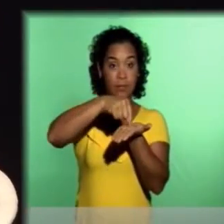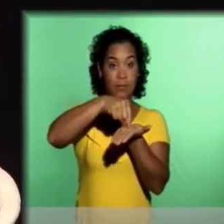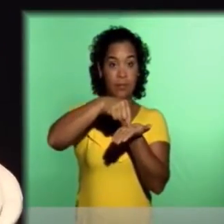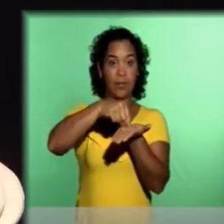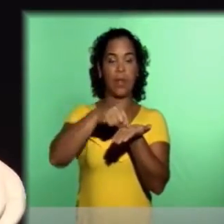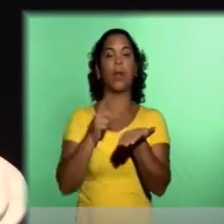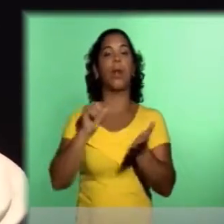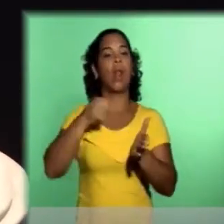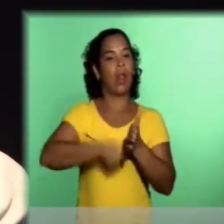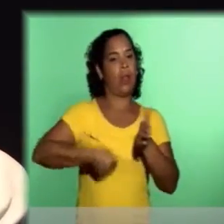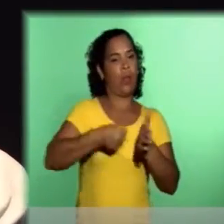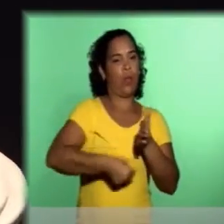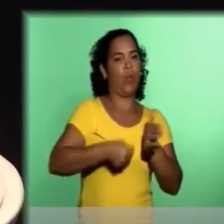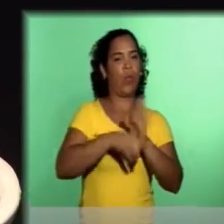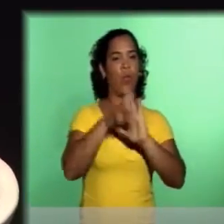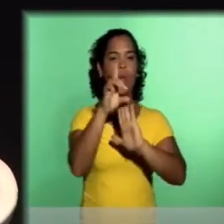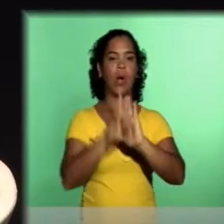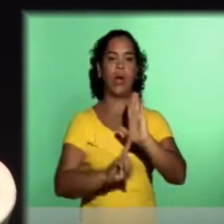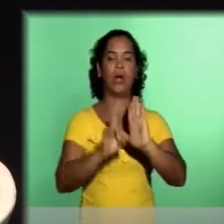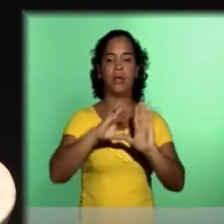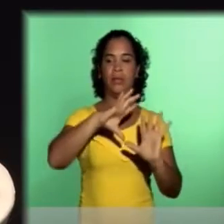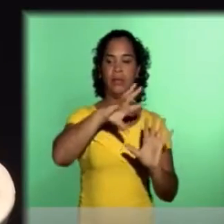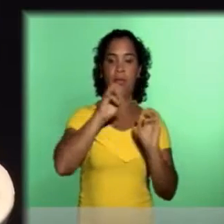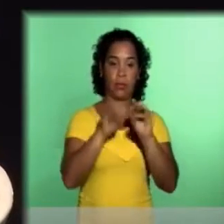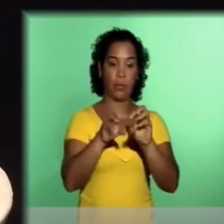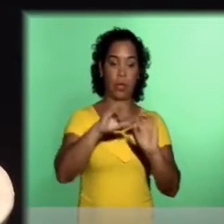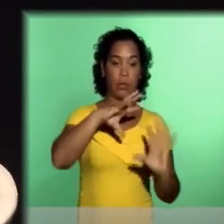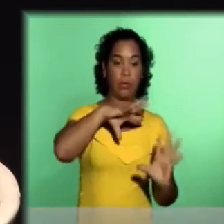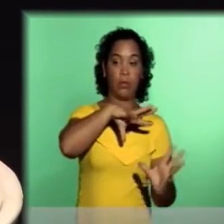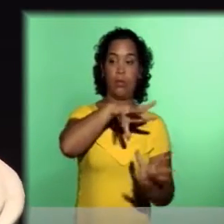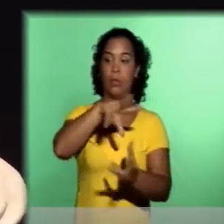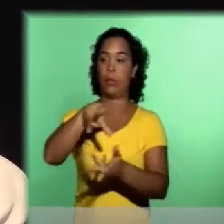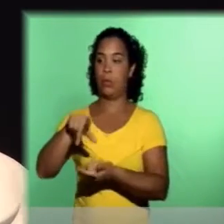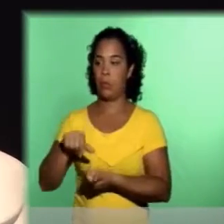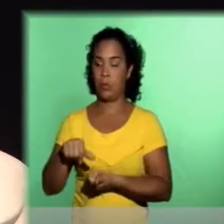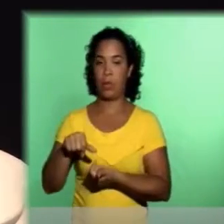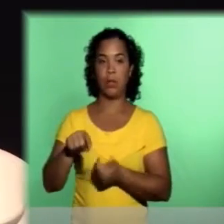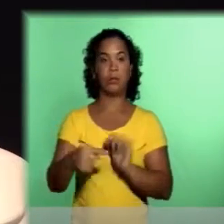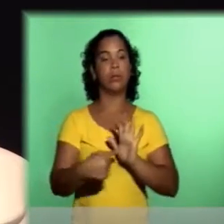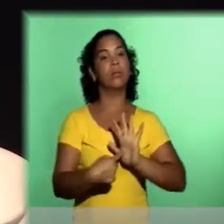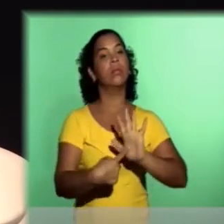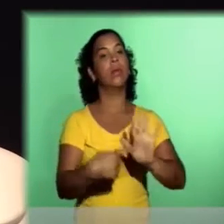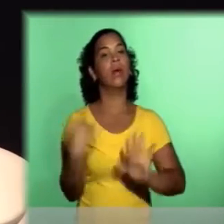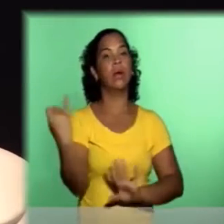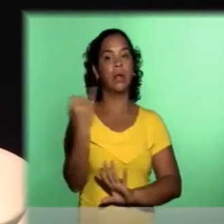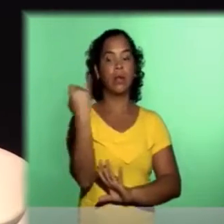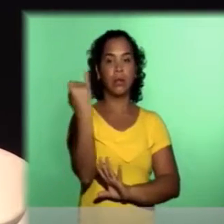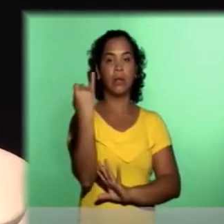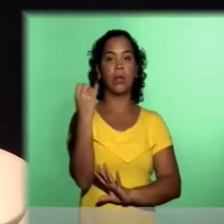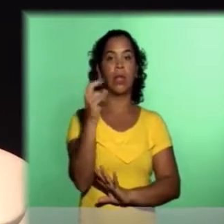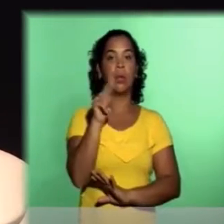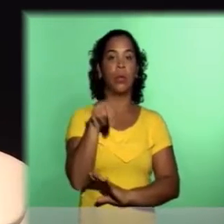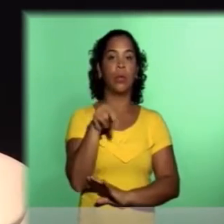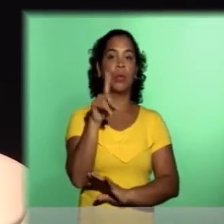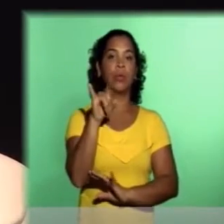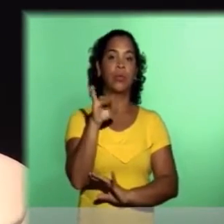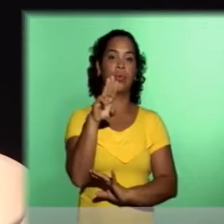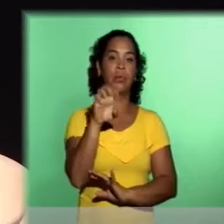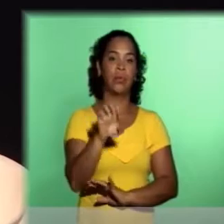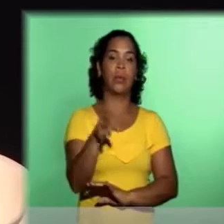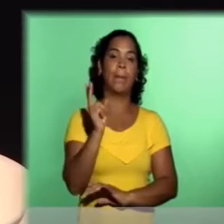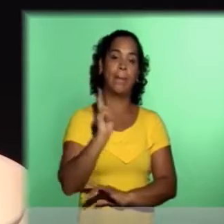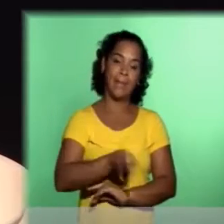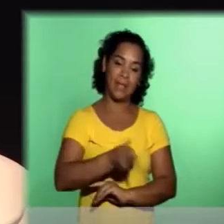direito à educação ao redor do mundo. Fazendo uma introdução rápida para vocês, é importante frisar que a UNDIME esteve no processo